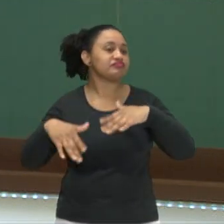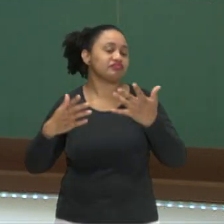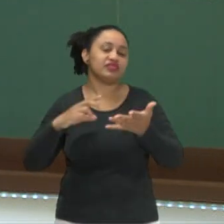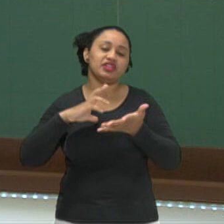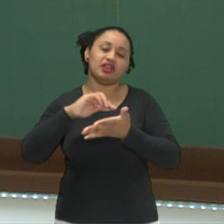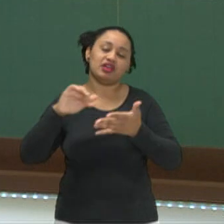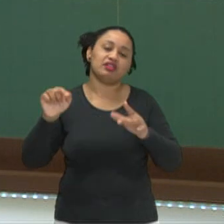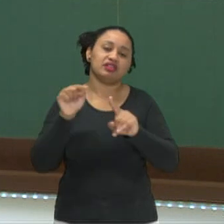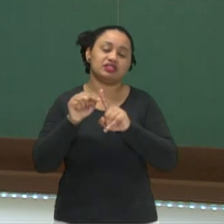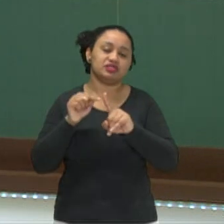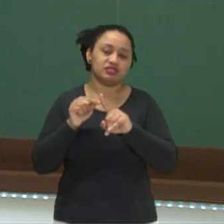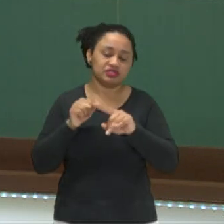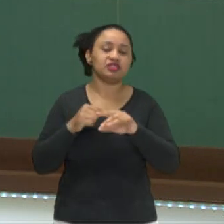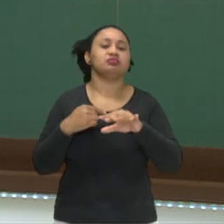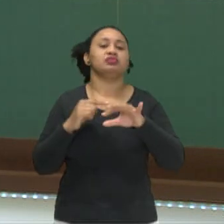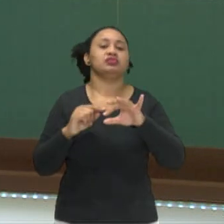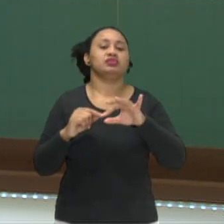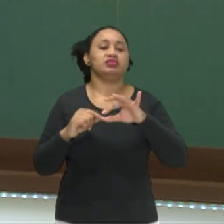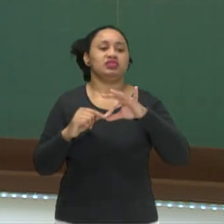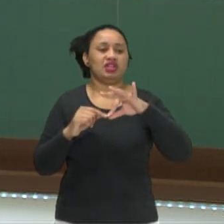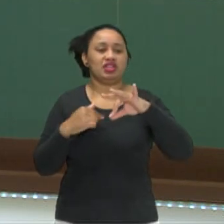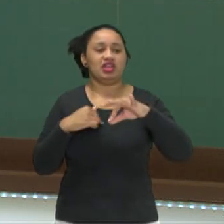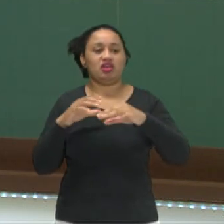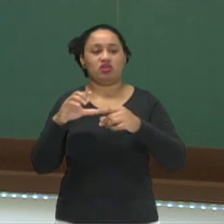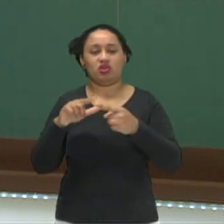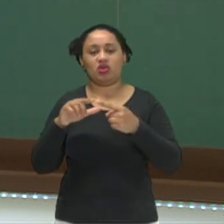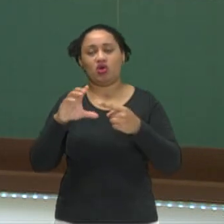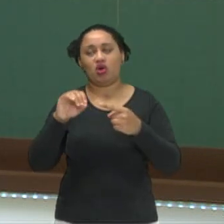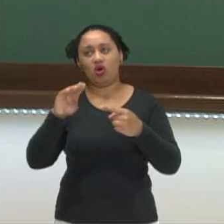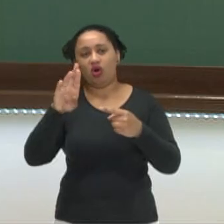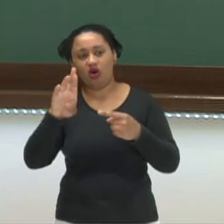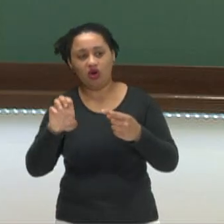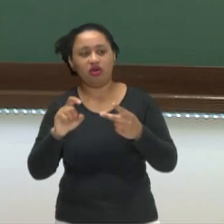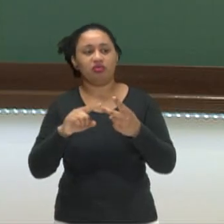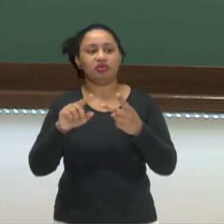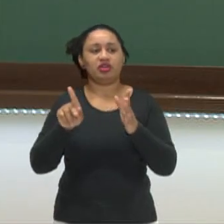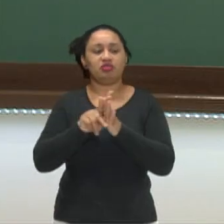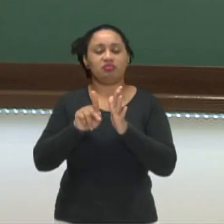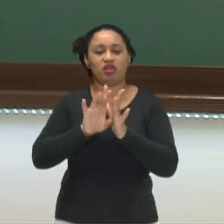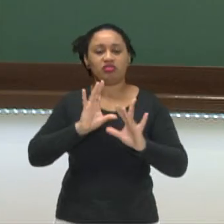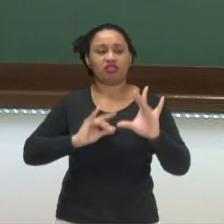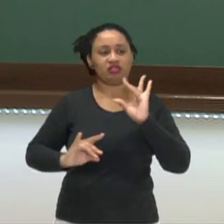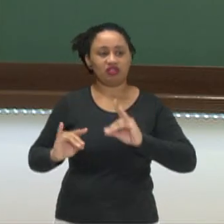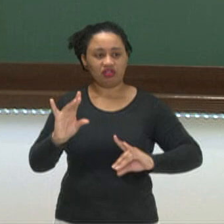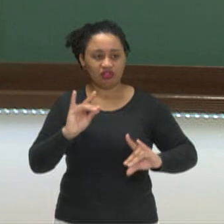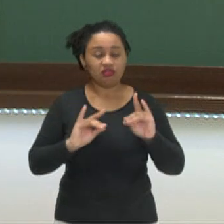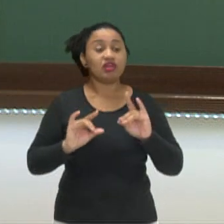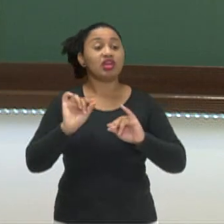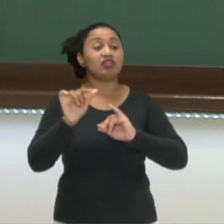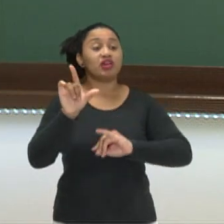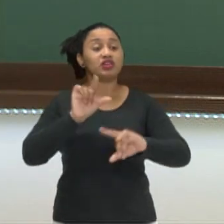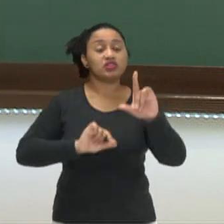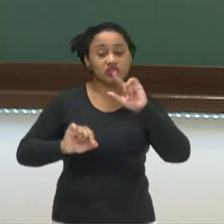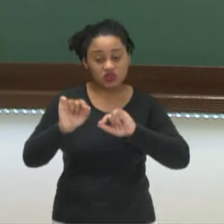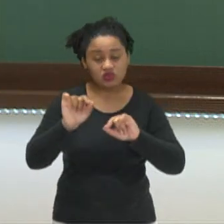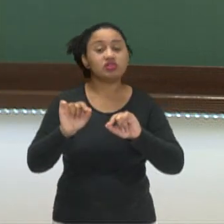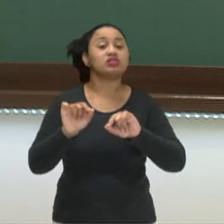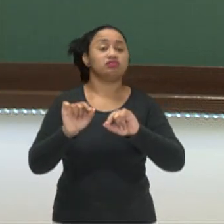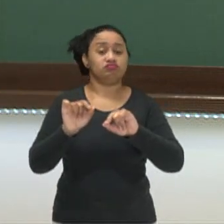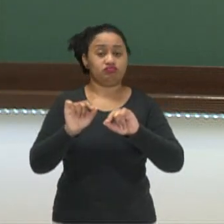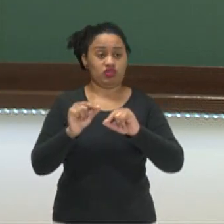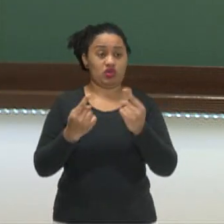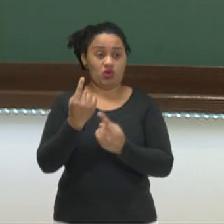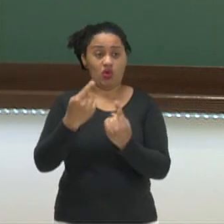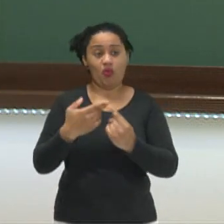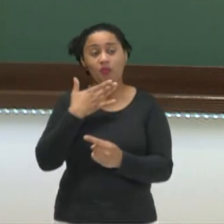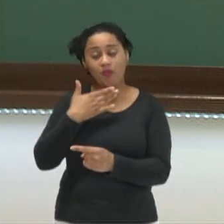vários tipos de DIU, tem os DIUs de cobre, tem os DIUs que são hormonais, né? Quem vai decidir, quem vai saber qual